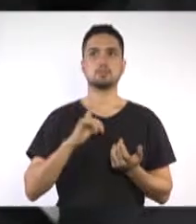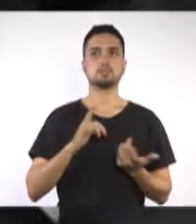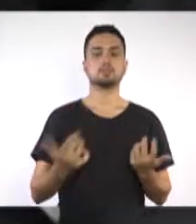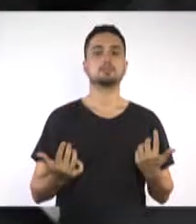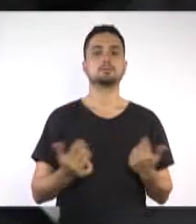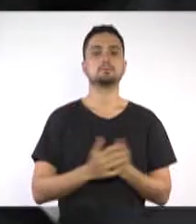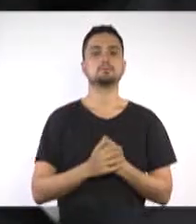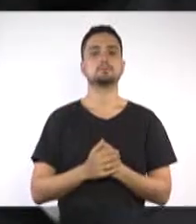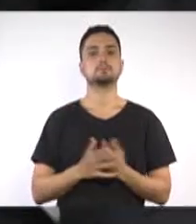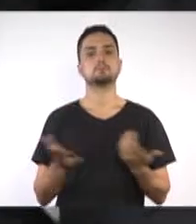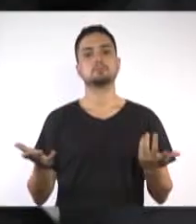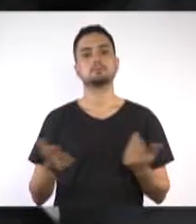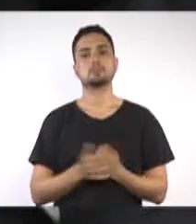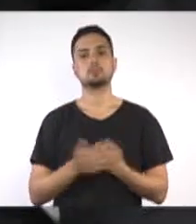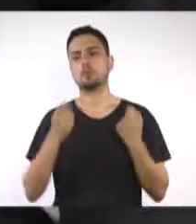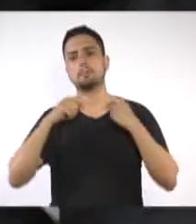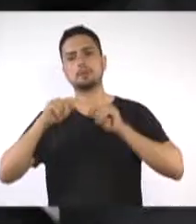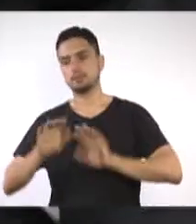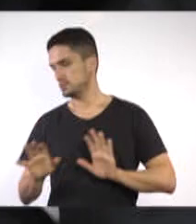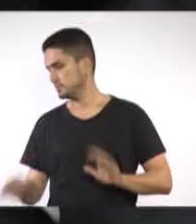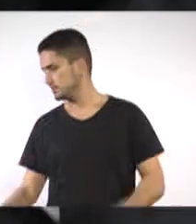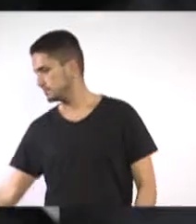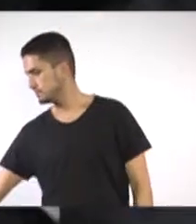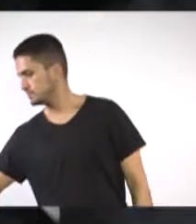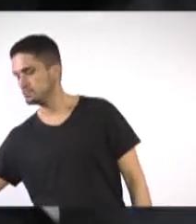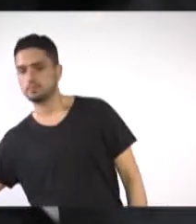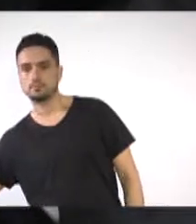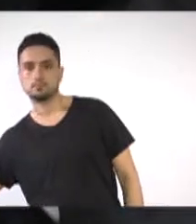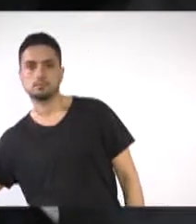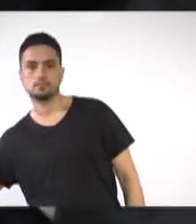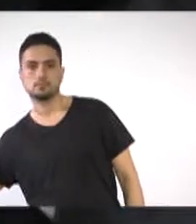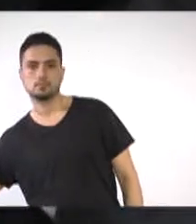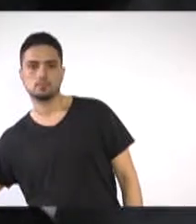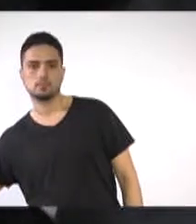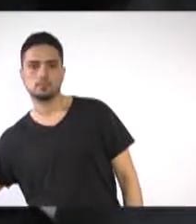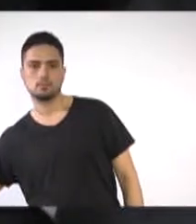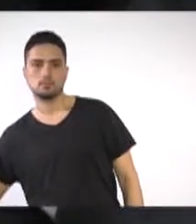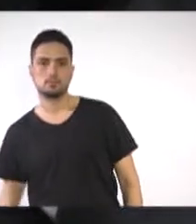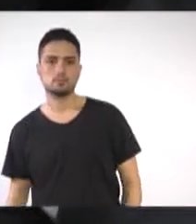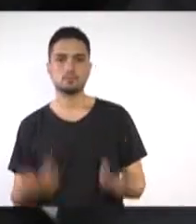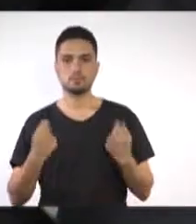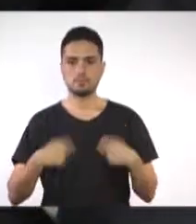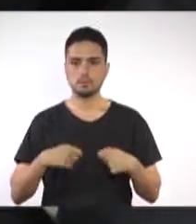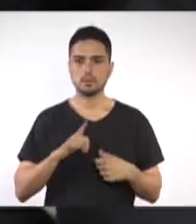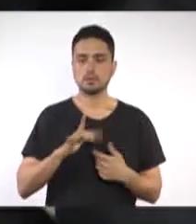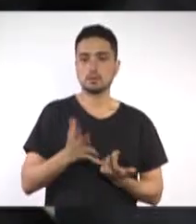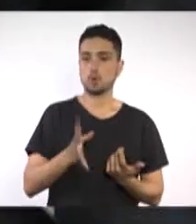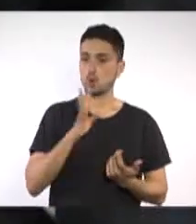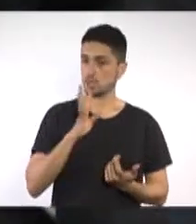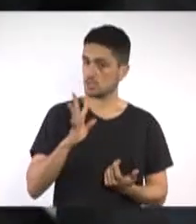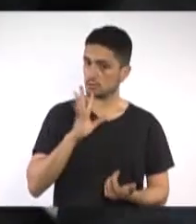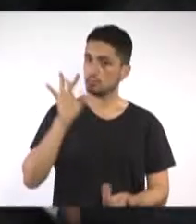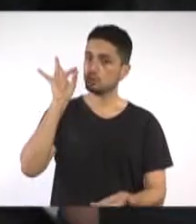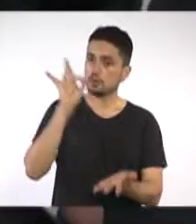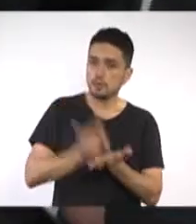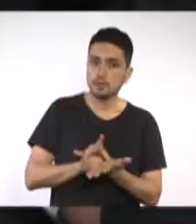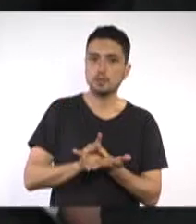provocação de absolutamente ninguém. Um promotor de justiça, por ofício, tendo conhecimento de fato que